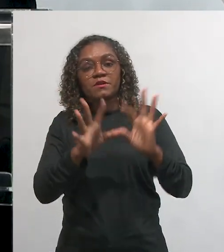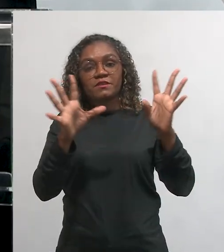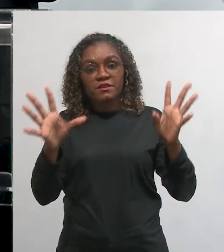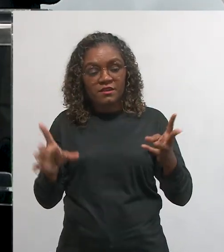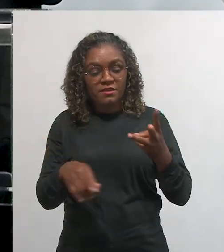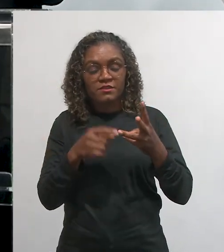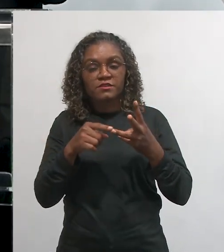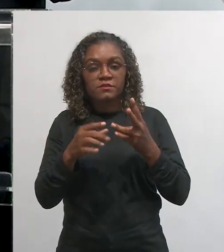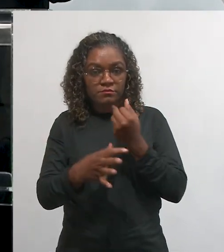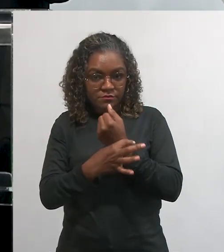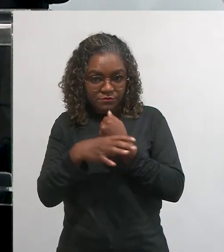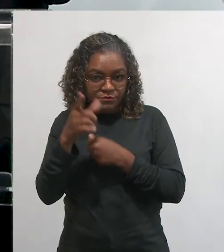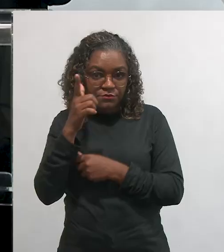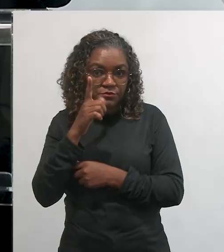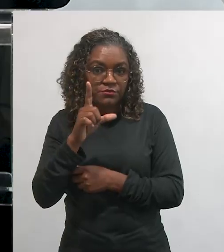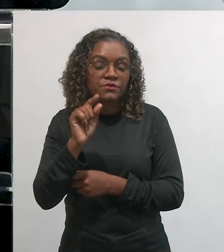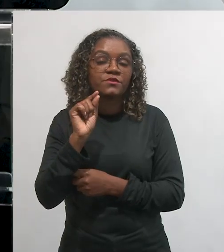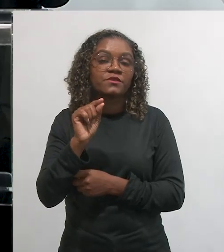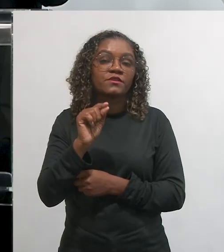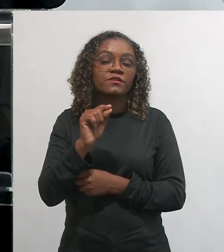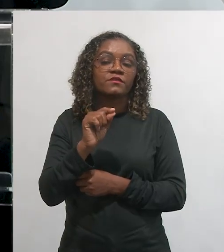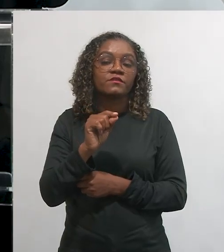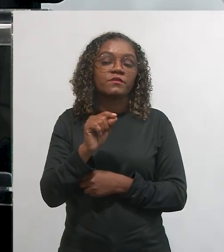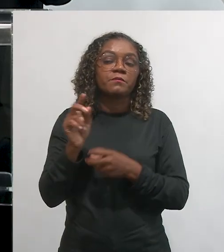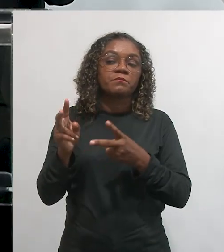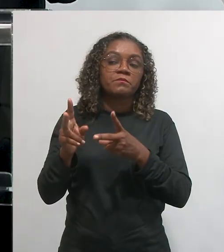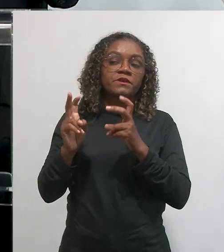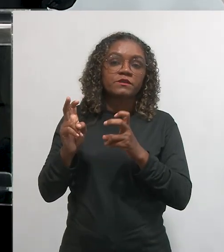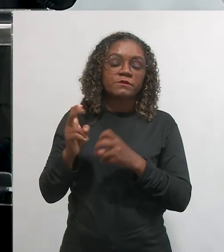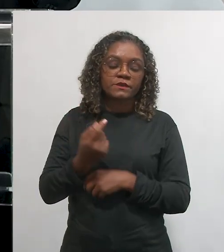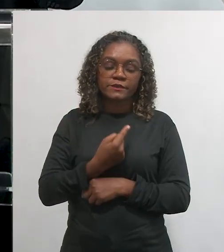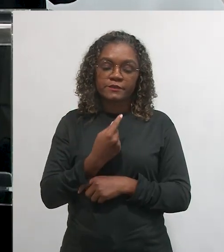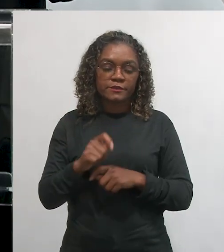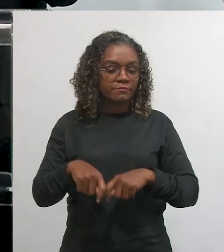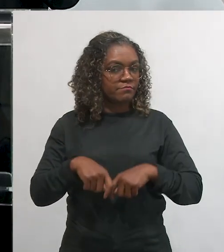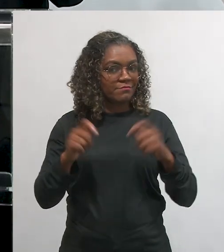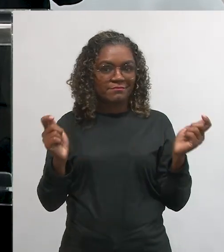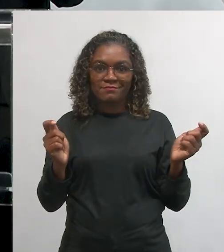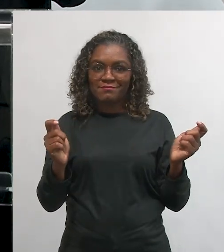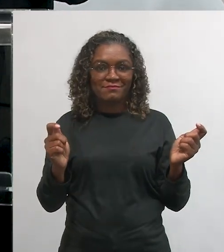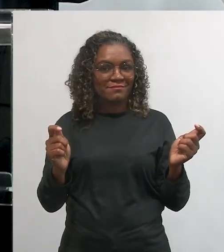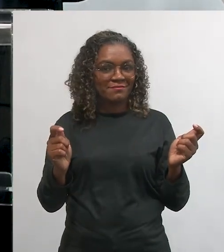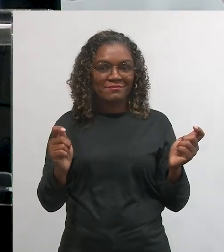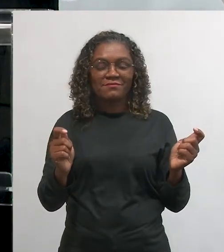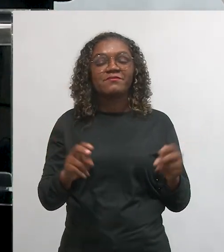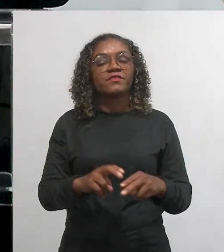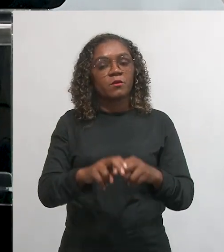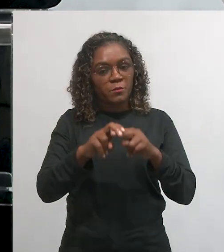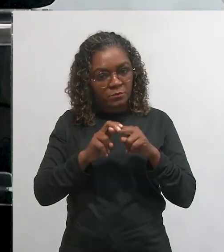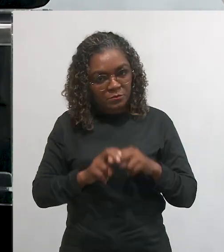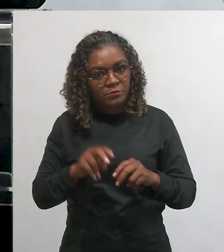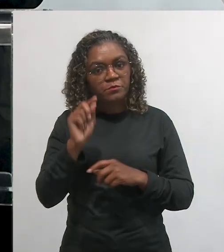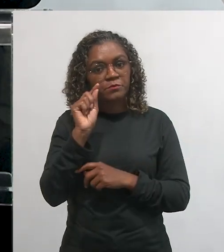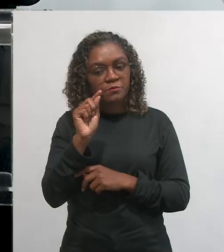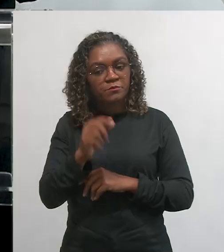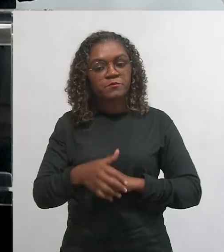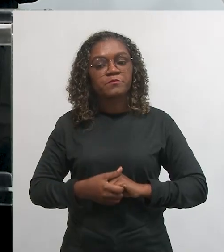liberdade, a gente olha para o lado e fala, rapaz, sozinho não é possível. E a gente